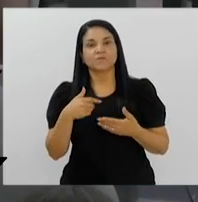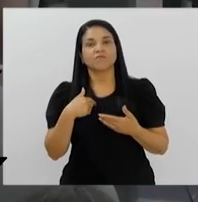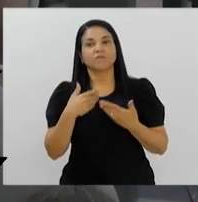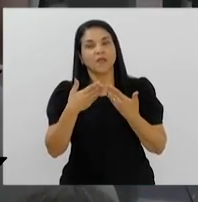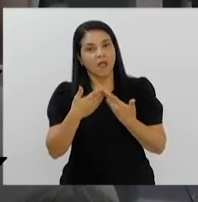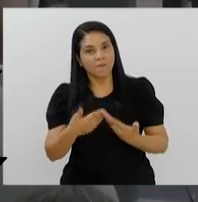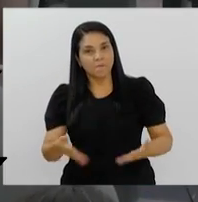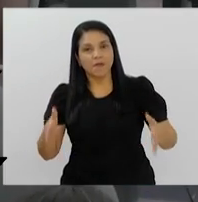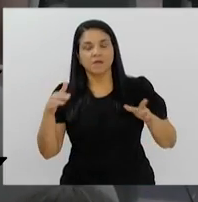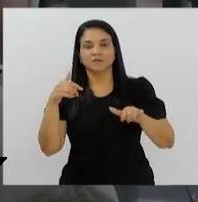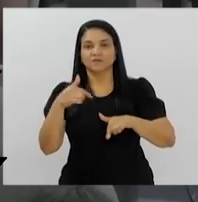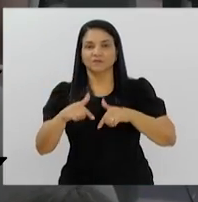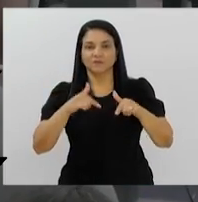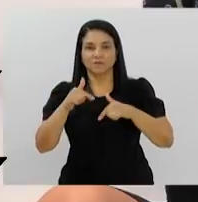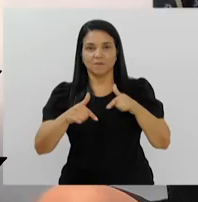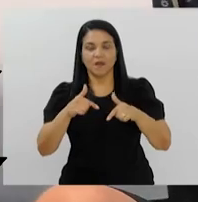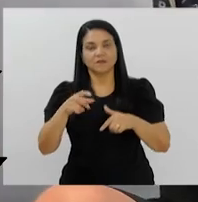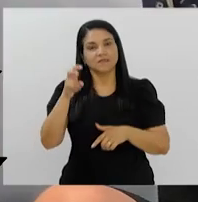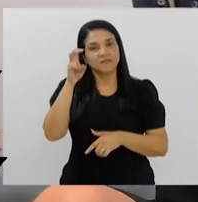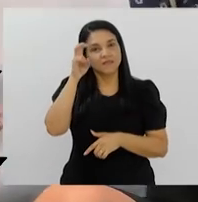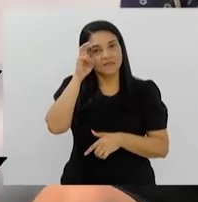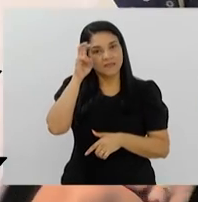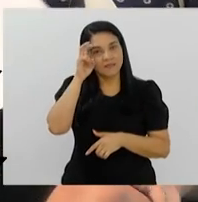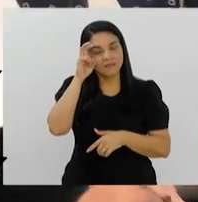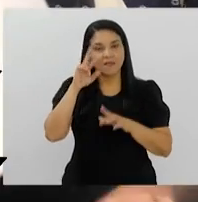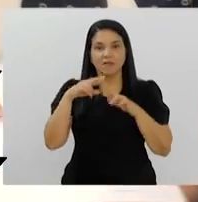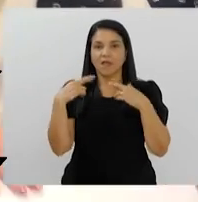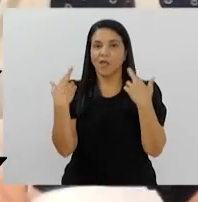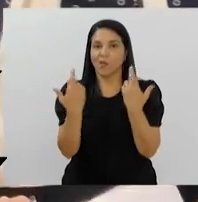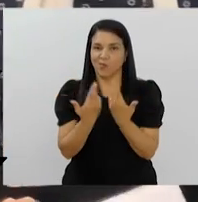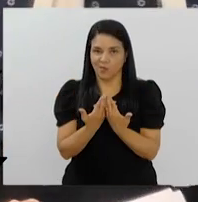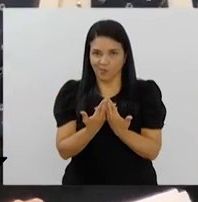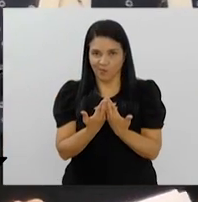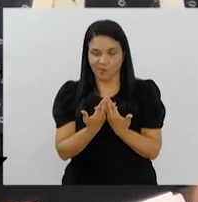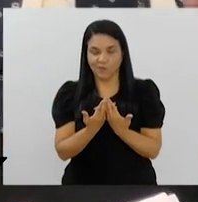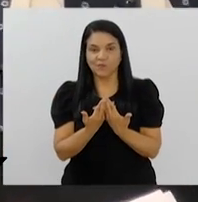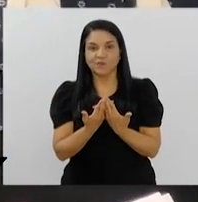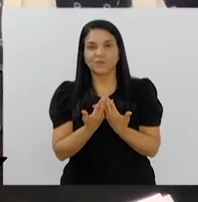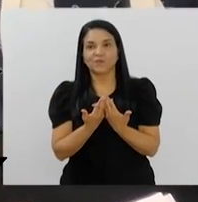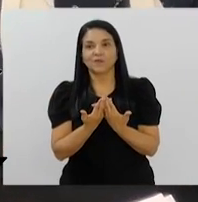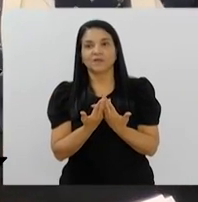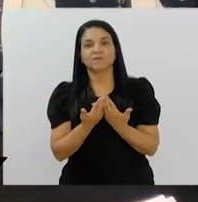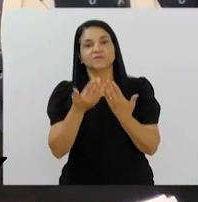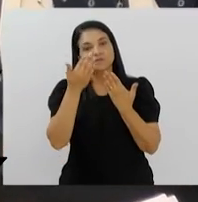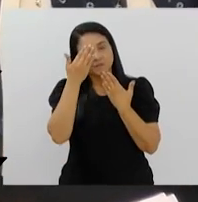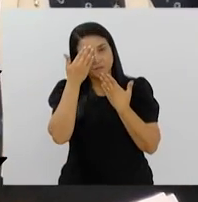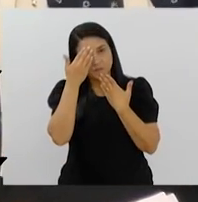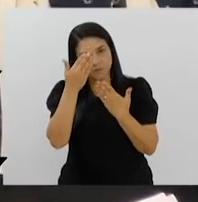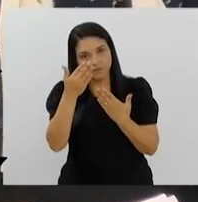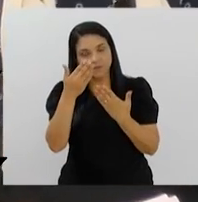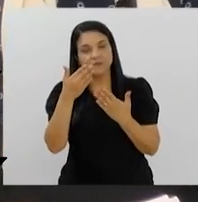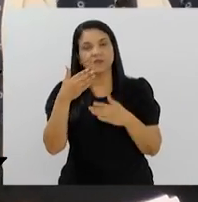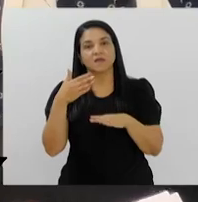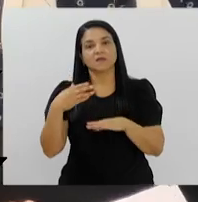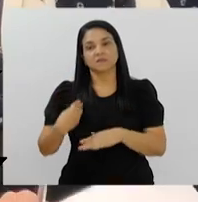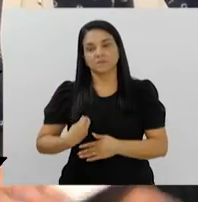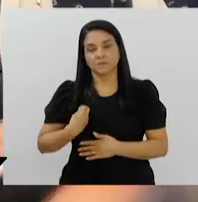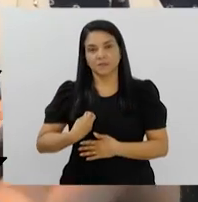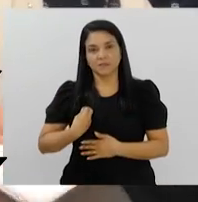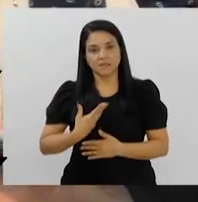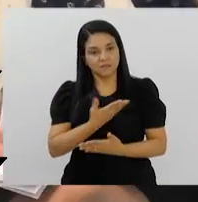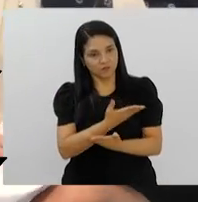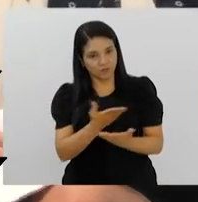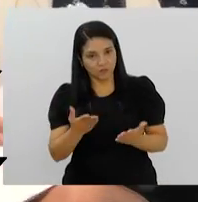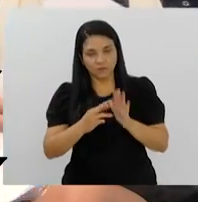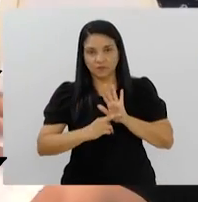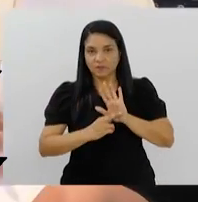aberto os trabalhos desta quinta reunião ordinária também já agradecendo a presença dos Senhores que estão aqui hoje os